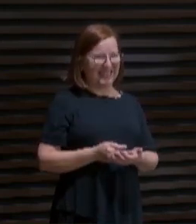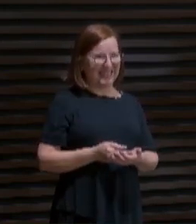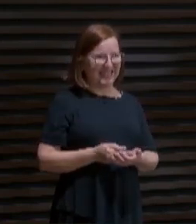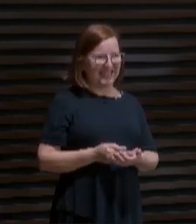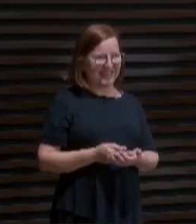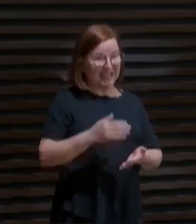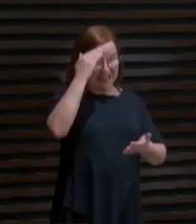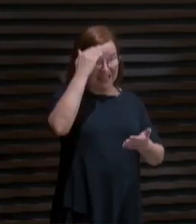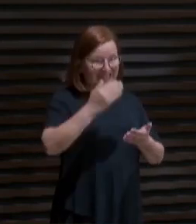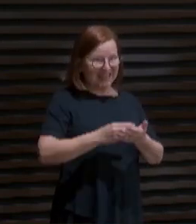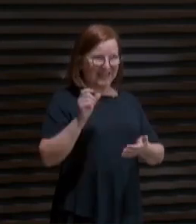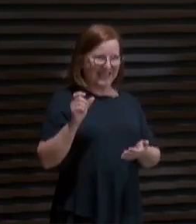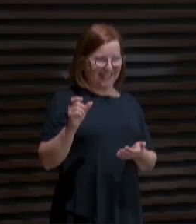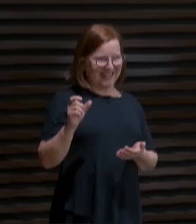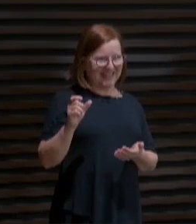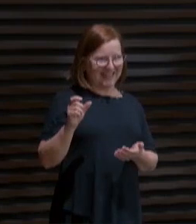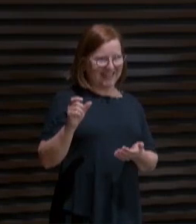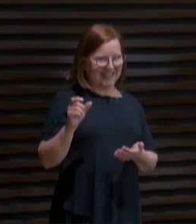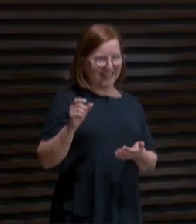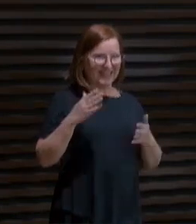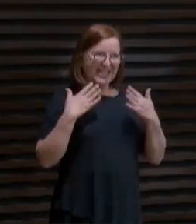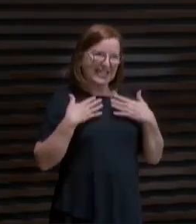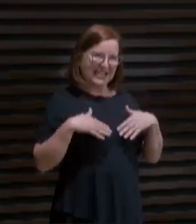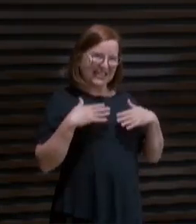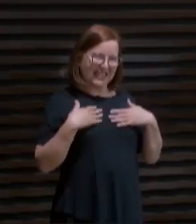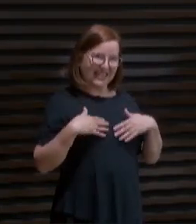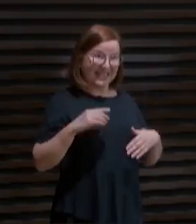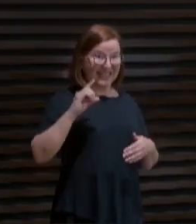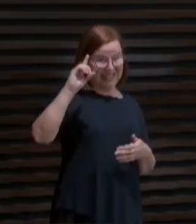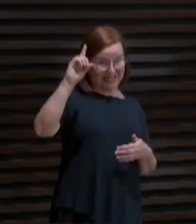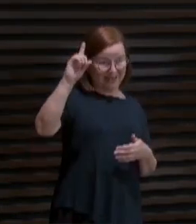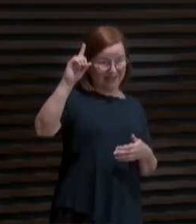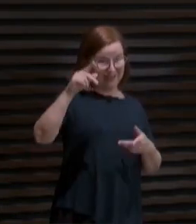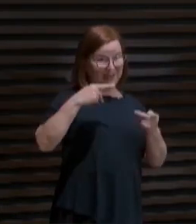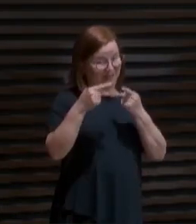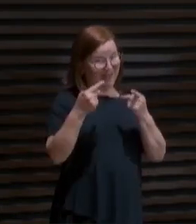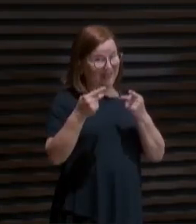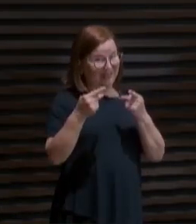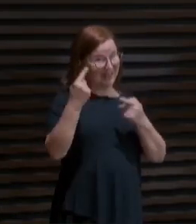É crer na palavra e descansar naquele que falou a sua palavra.